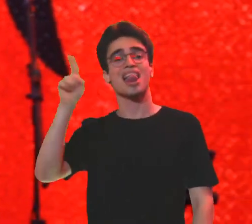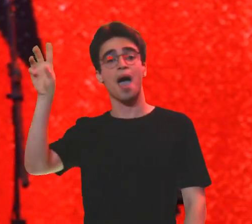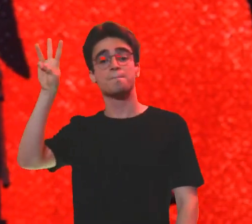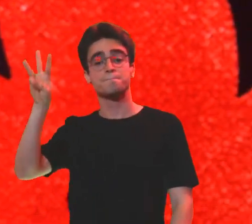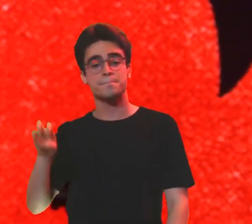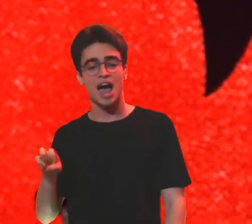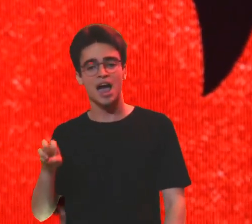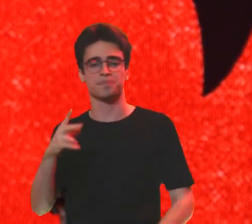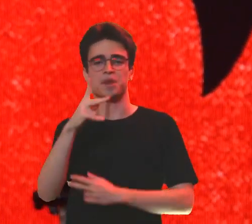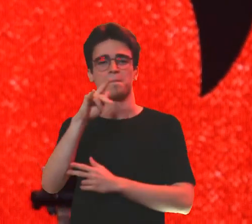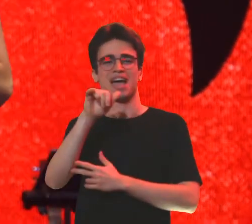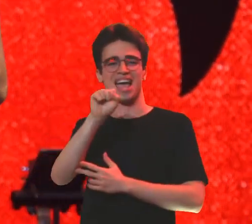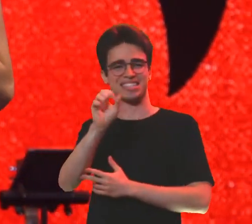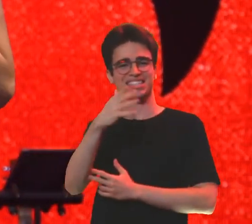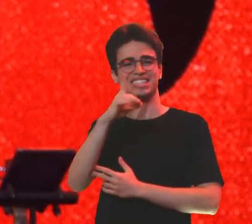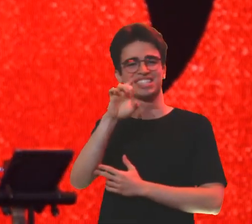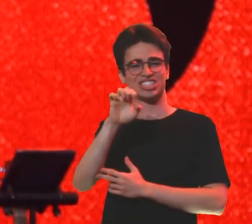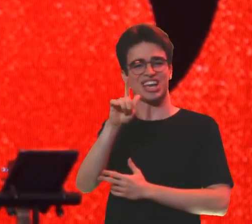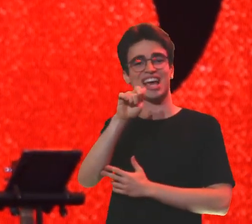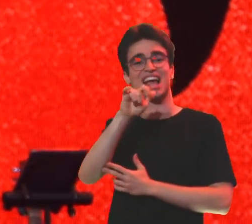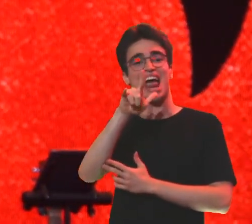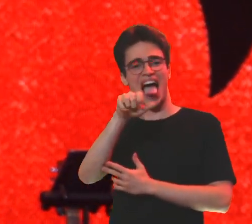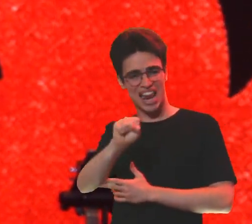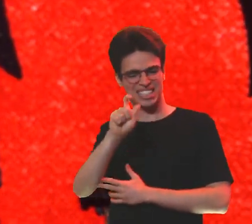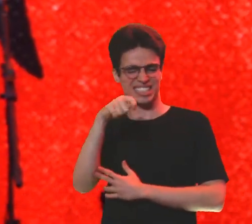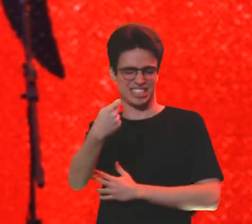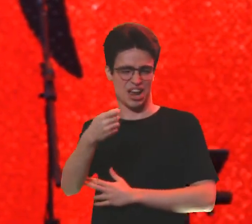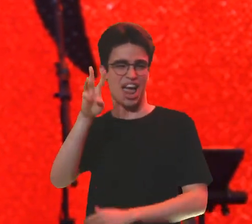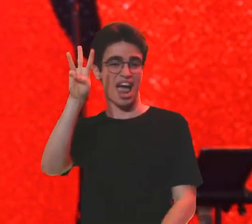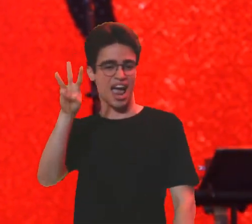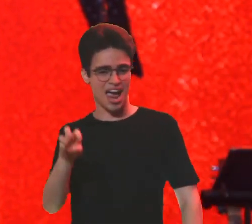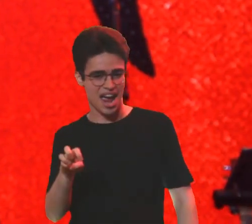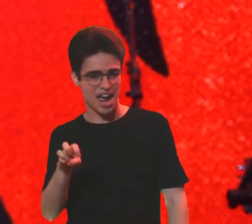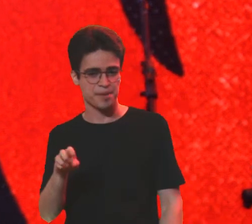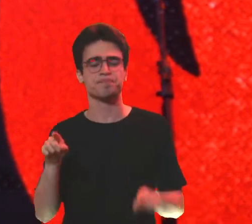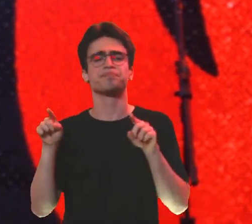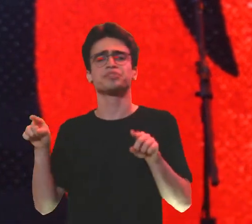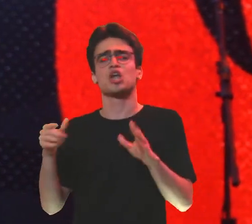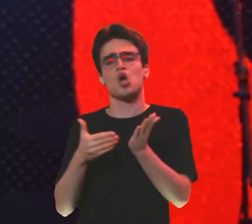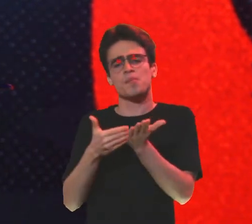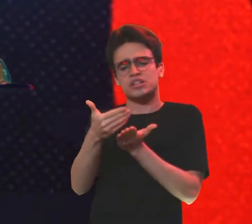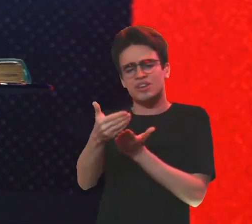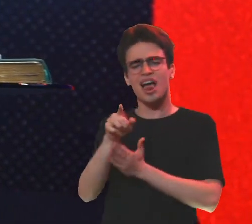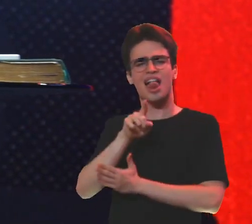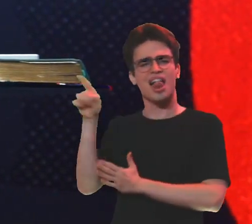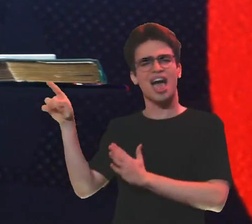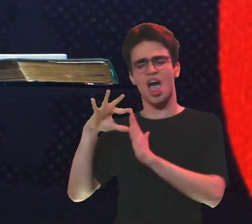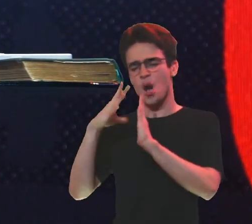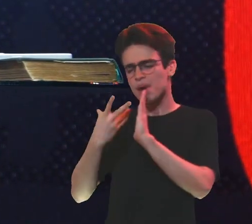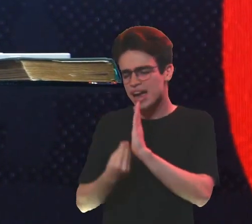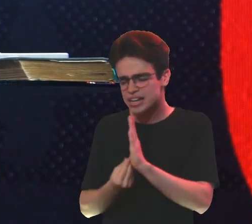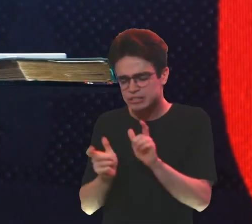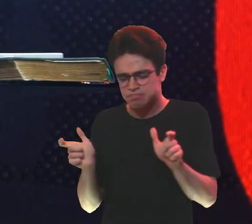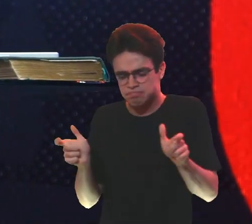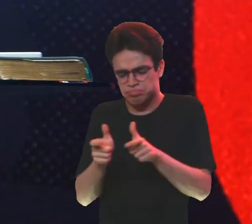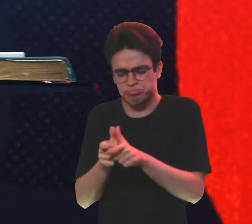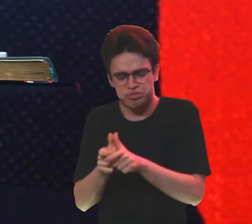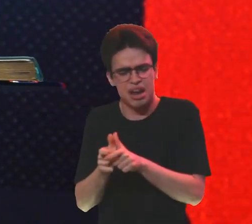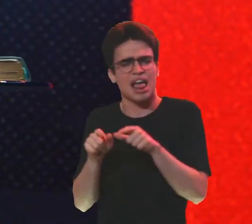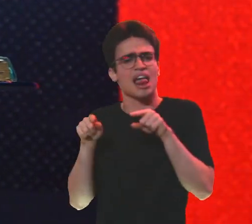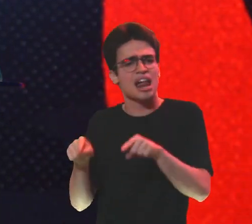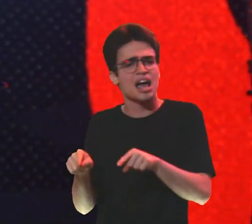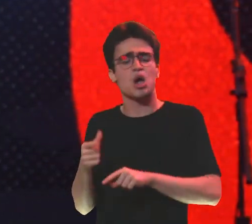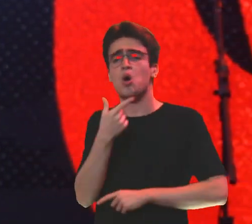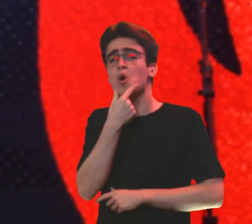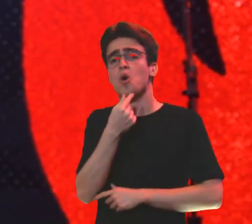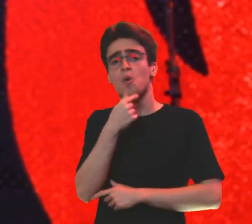de Gales. Esse avivamento ele começou em uma igreja pequena, uma igreja de bairro, com um